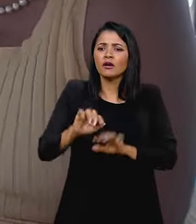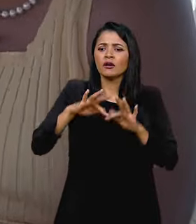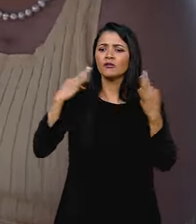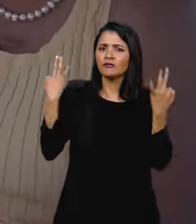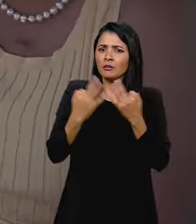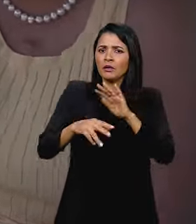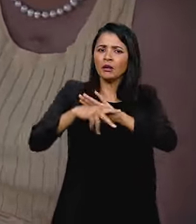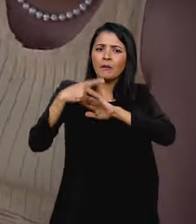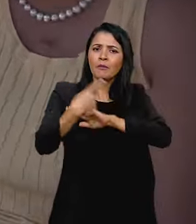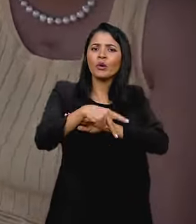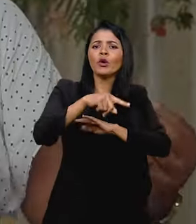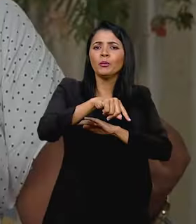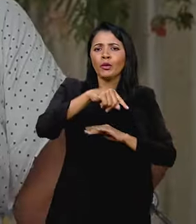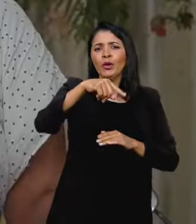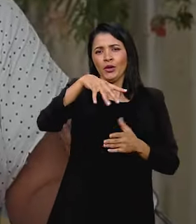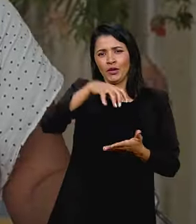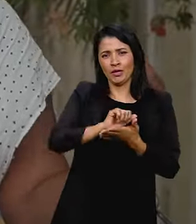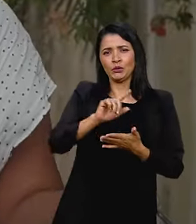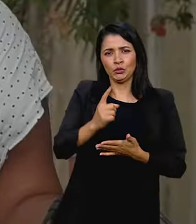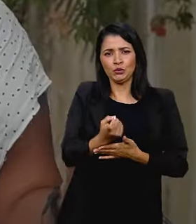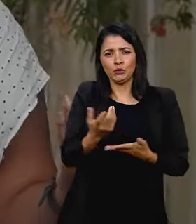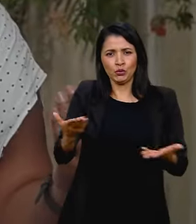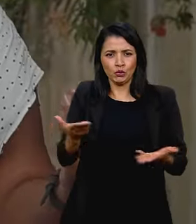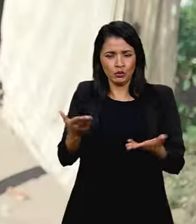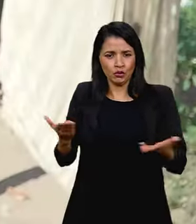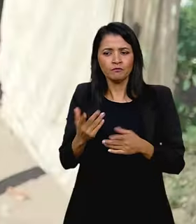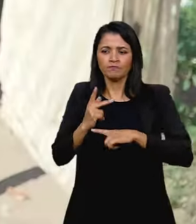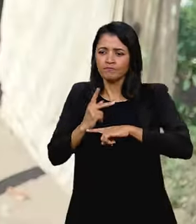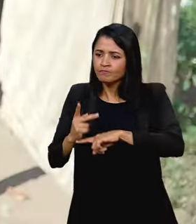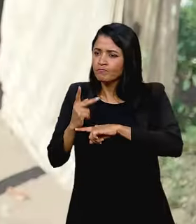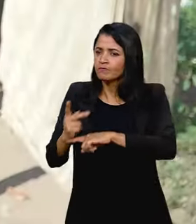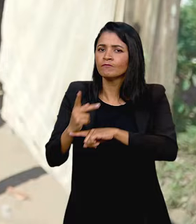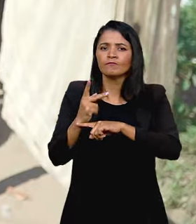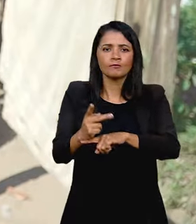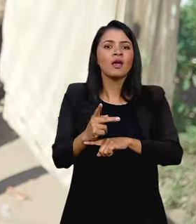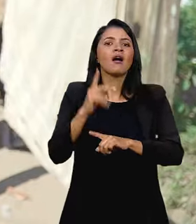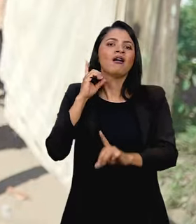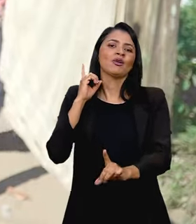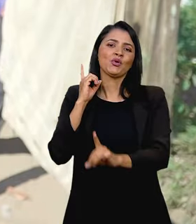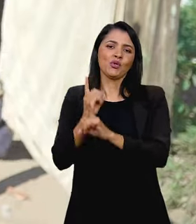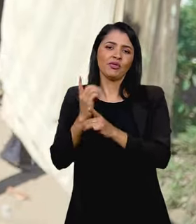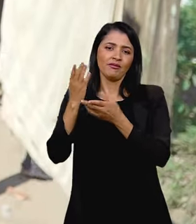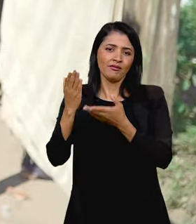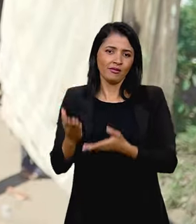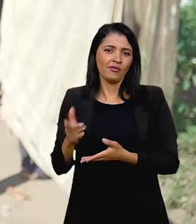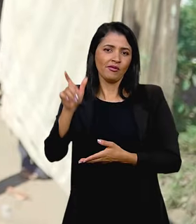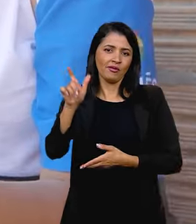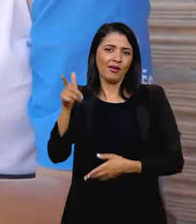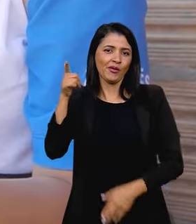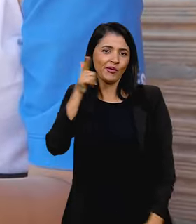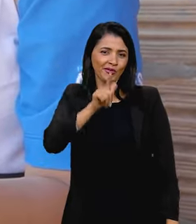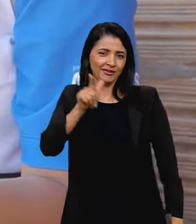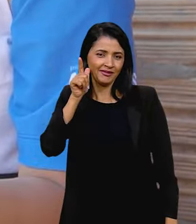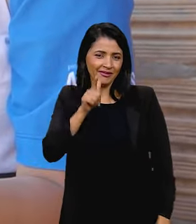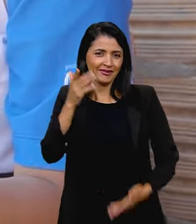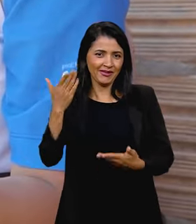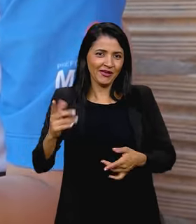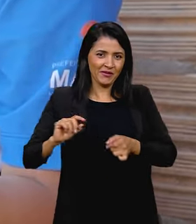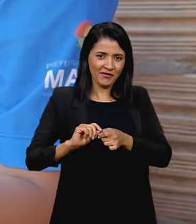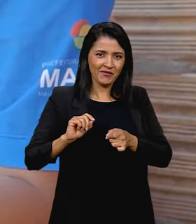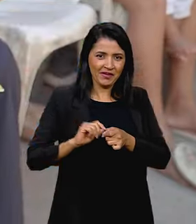essas famílias que fazem parte hoje do cadastro único procuramos encontramos ela